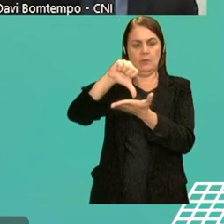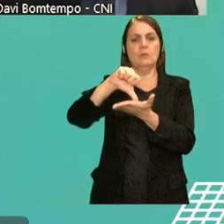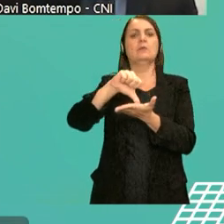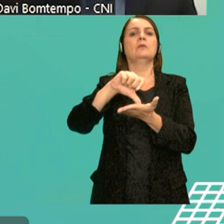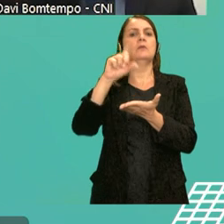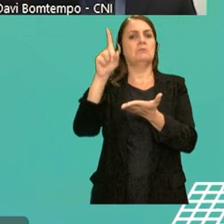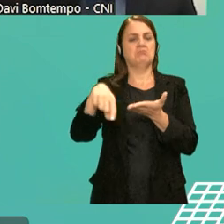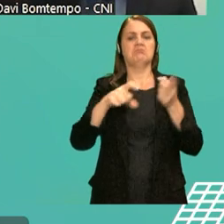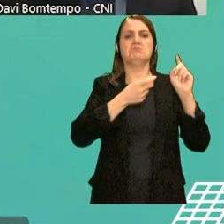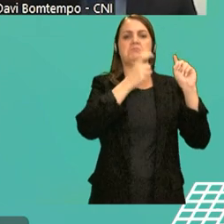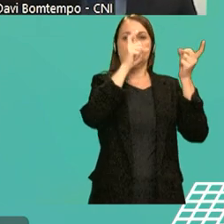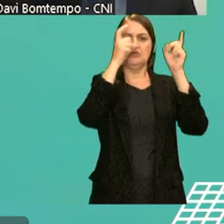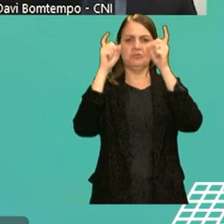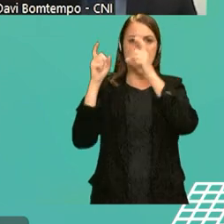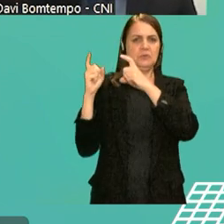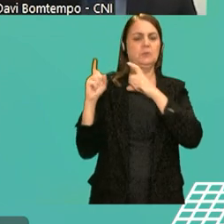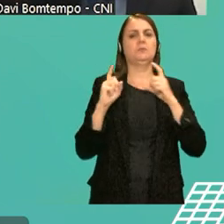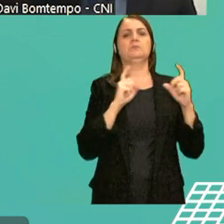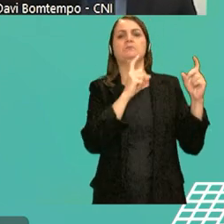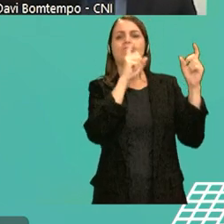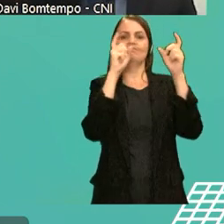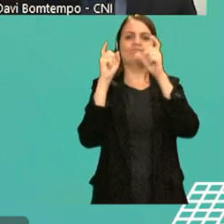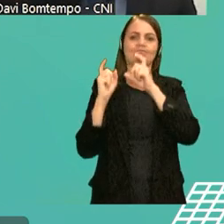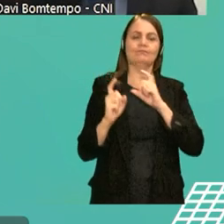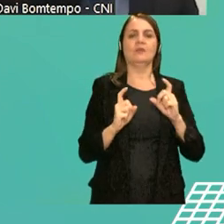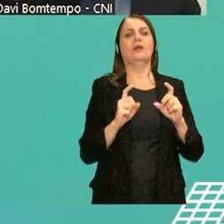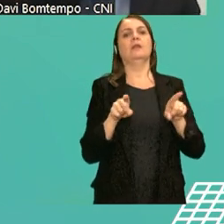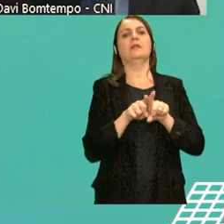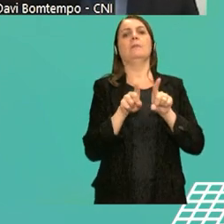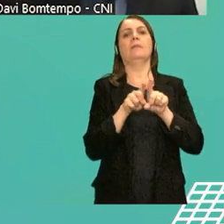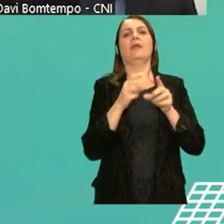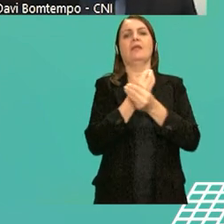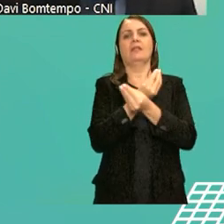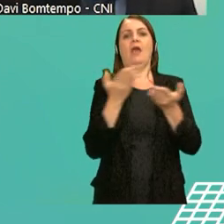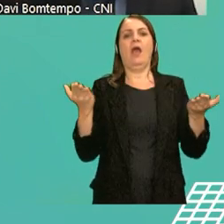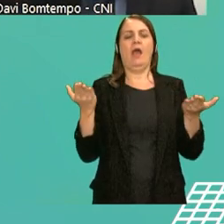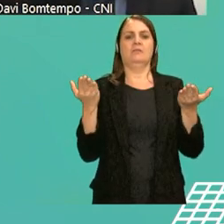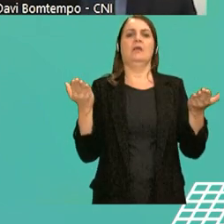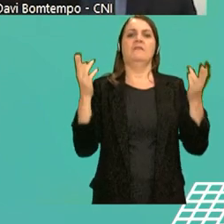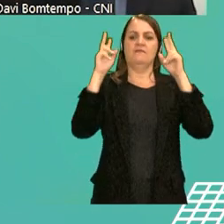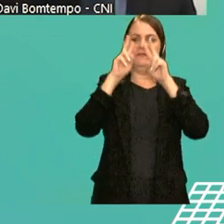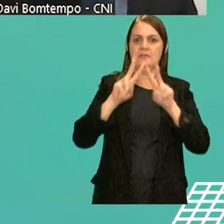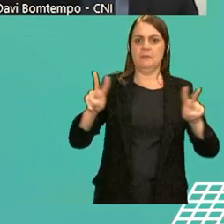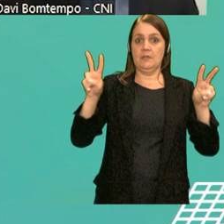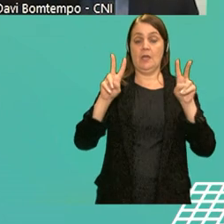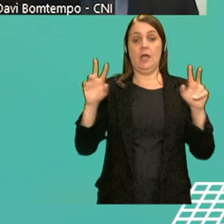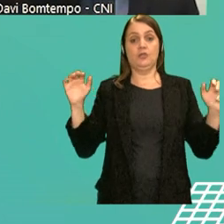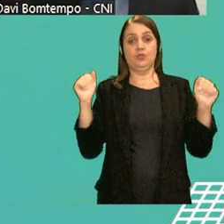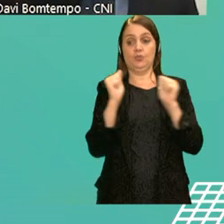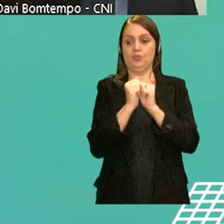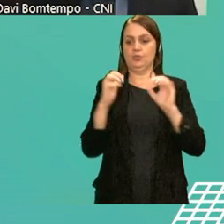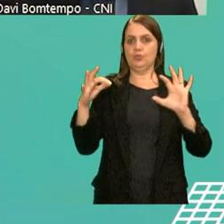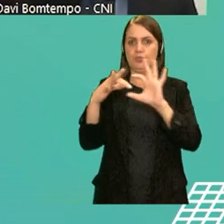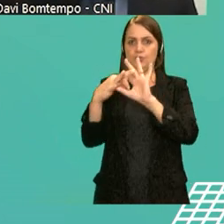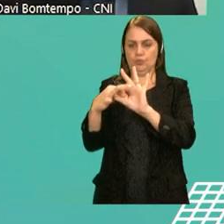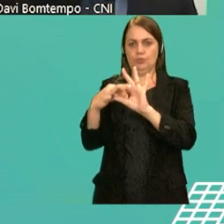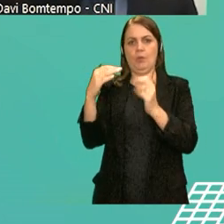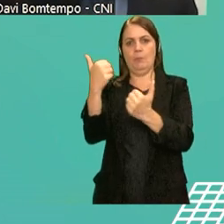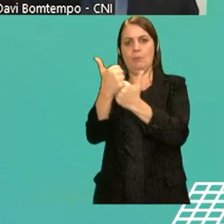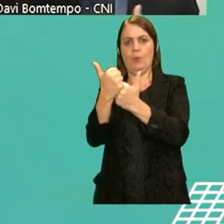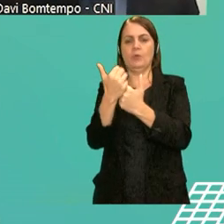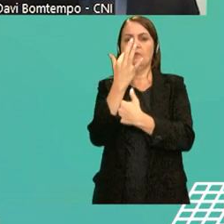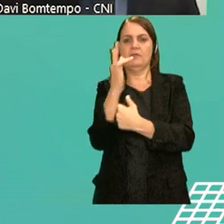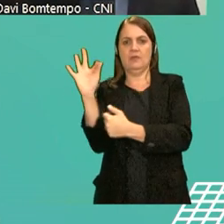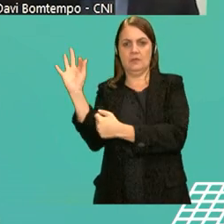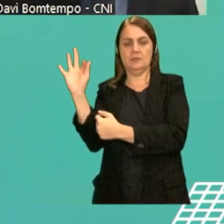que a CNI tem dado também bastante visibilidade junto com as federações, né, e sistemas também de precificação de carbono,